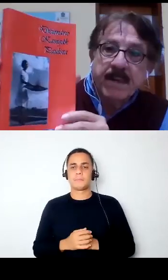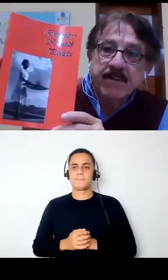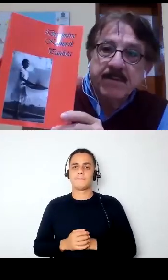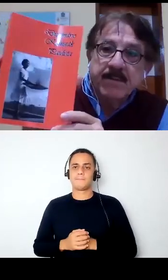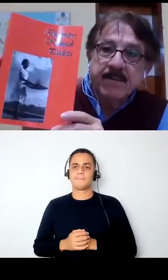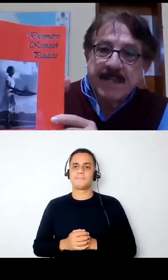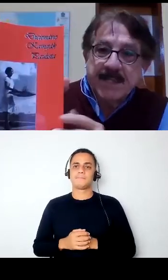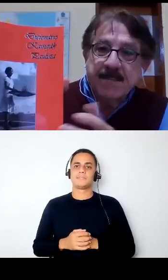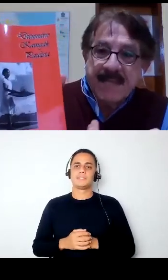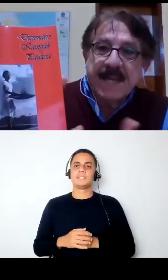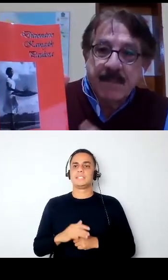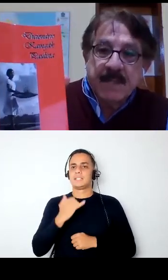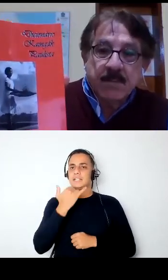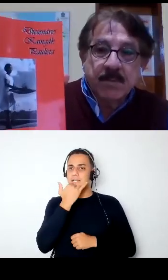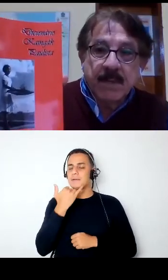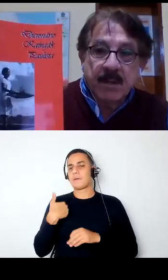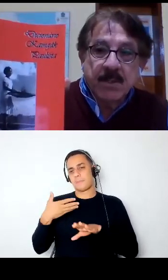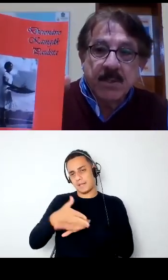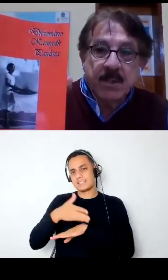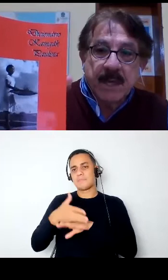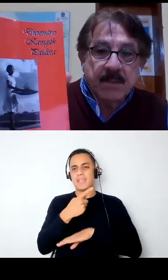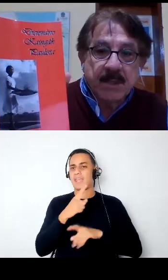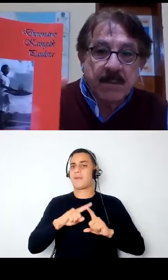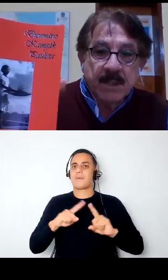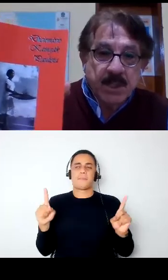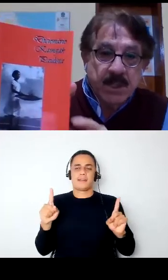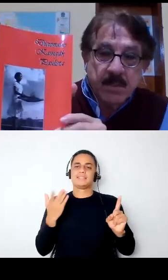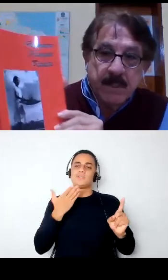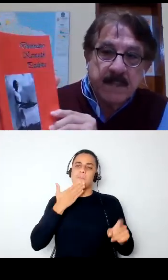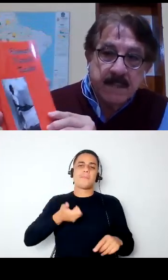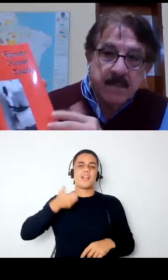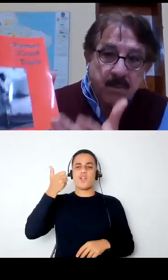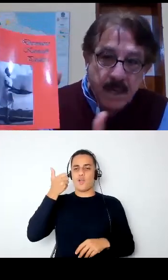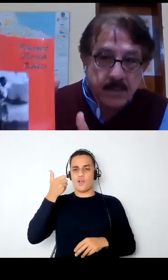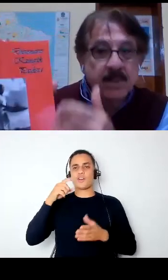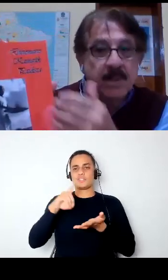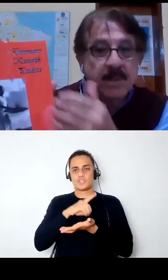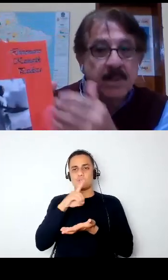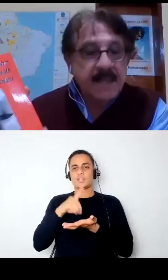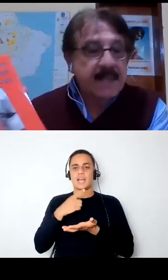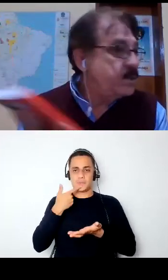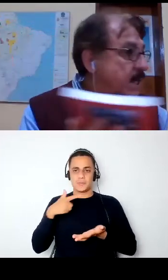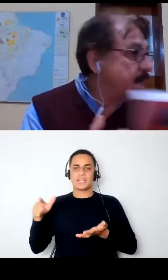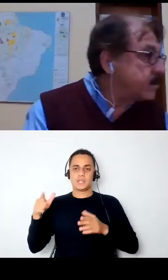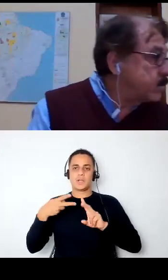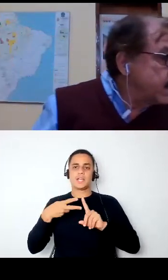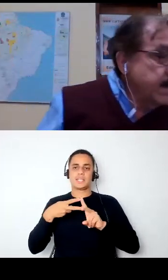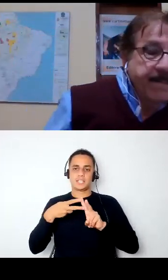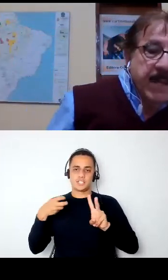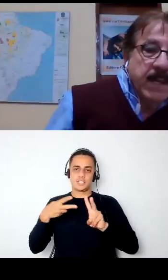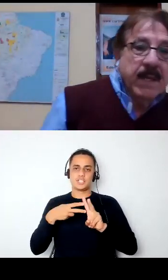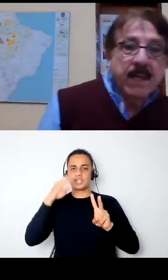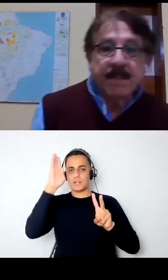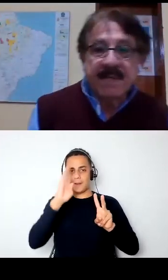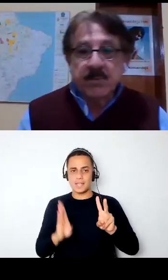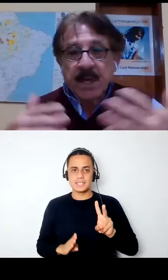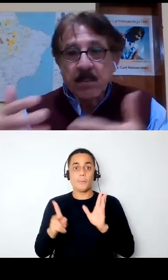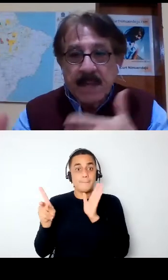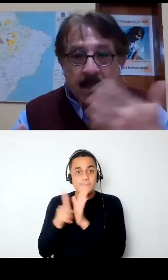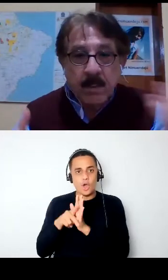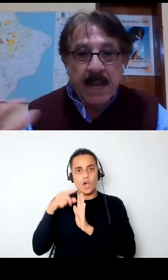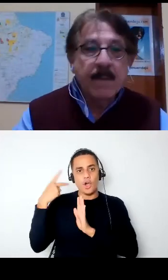desculpem aí, eu participei dele, mas é um dos melhores dicionários de língua indígena no Brasil, no caso desse dialeto, né?